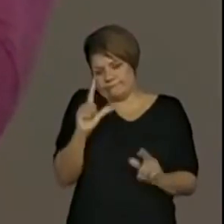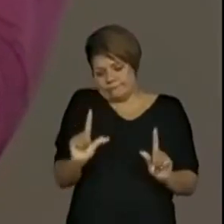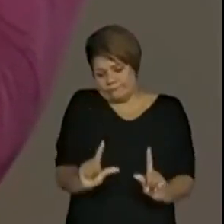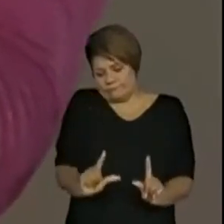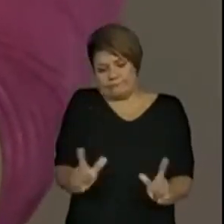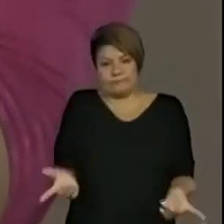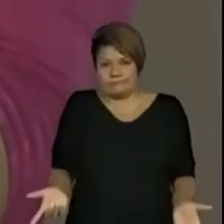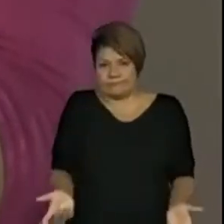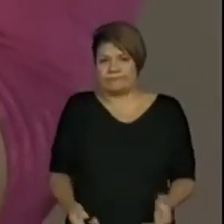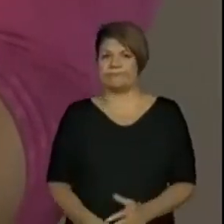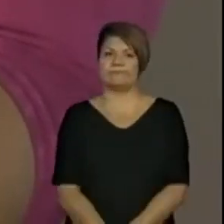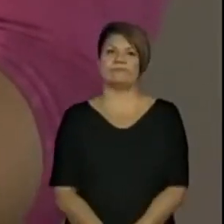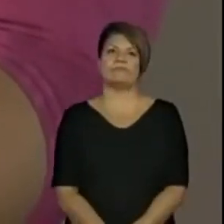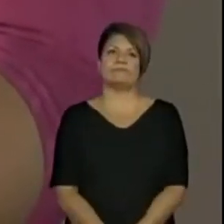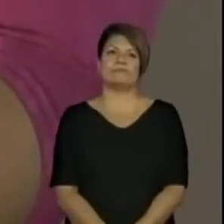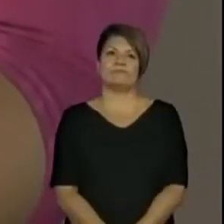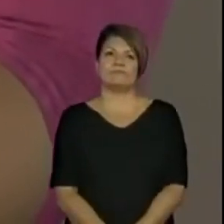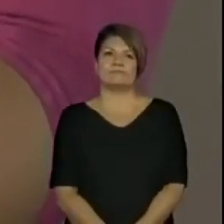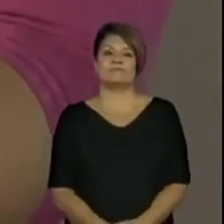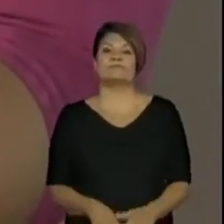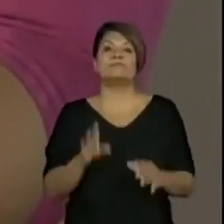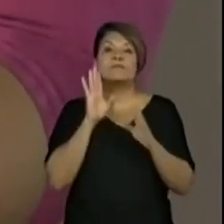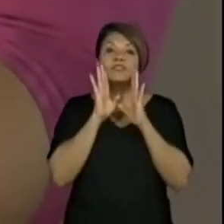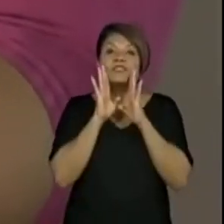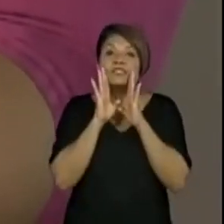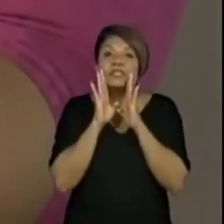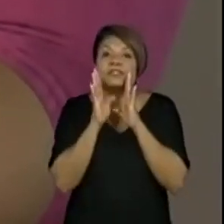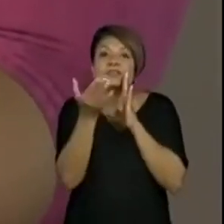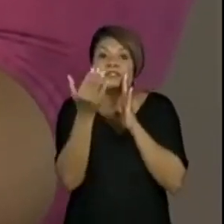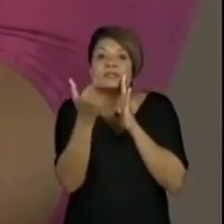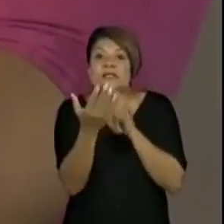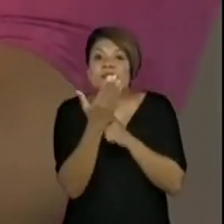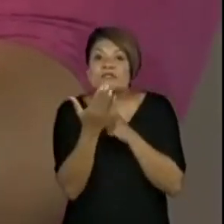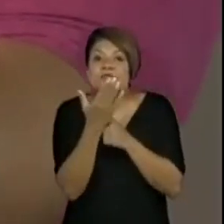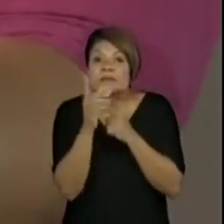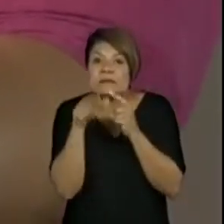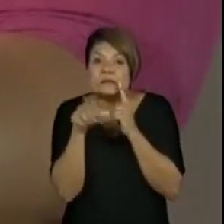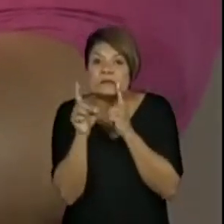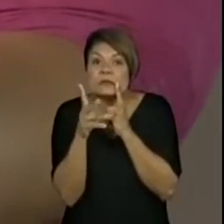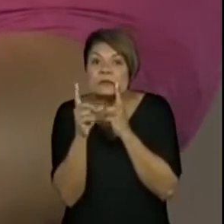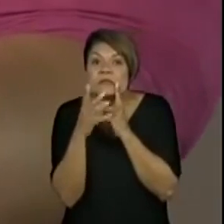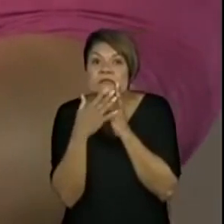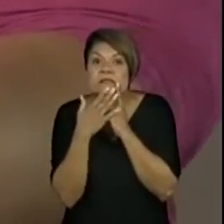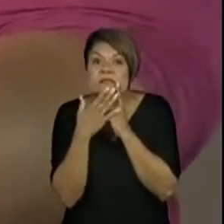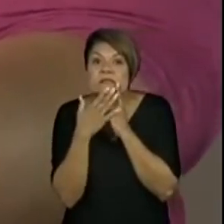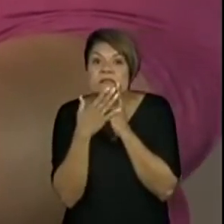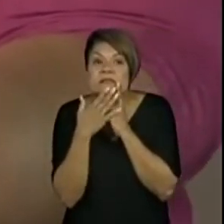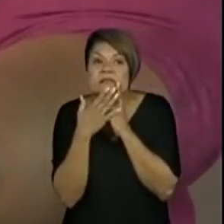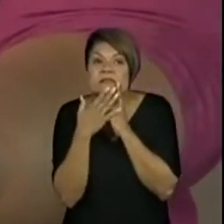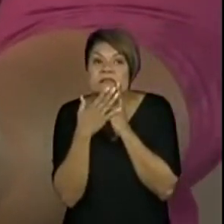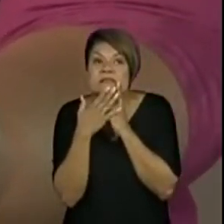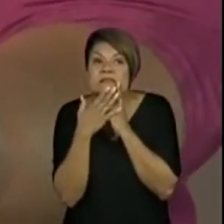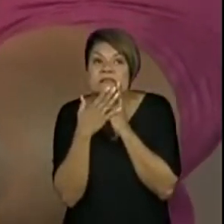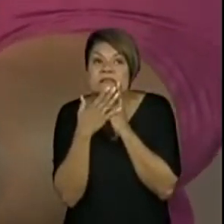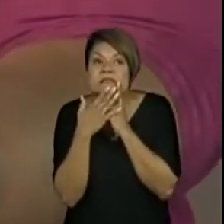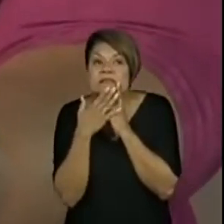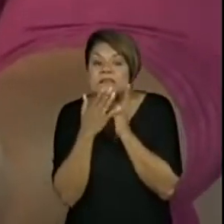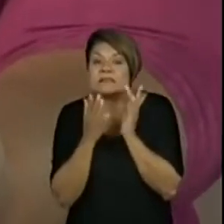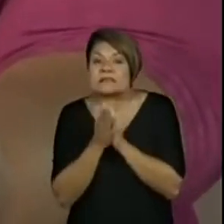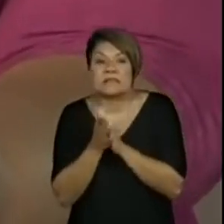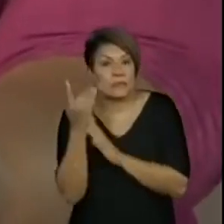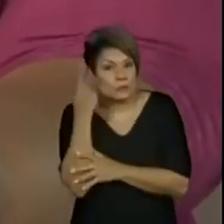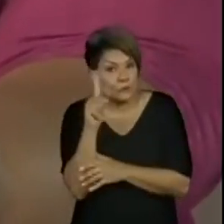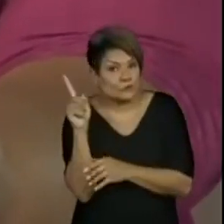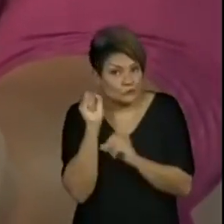Deixa eles perceberem. Gente, ajuda aí. Será que é aqui mesmo que é o 12? E aí, turminha? É o